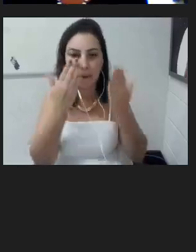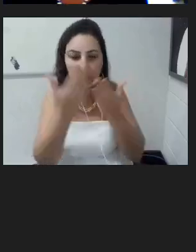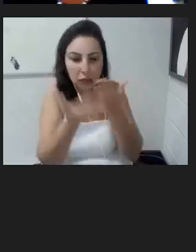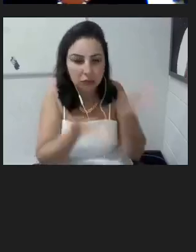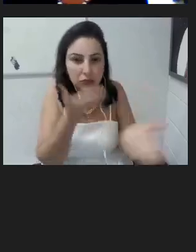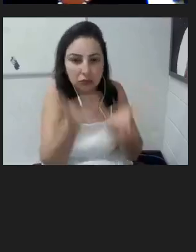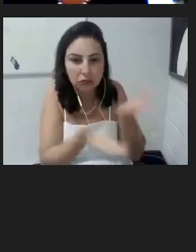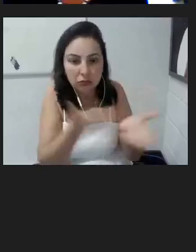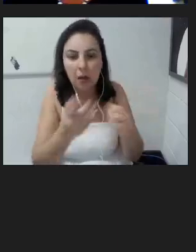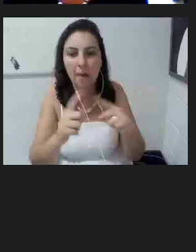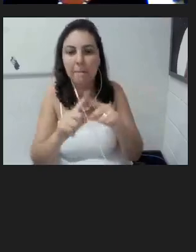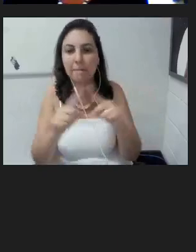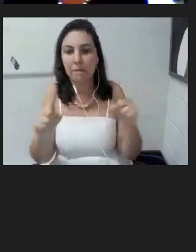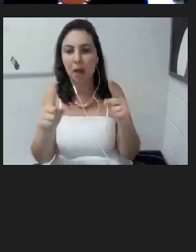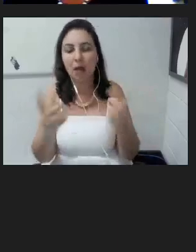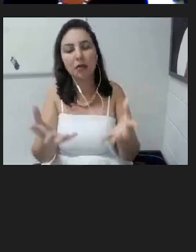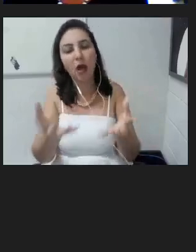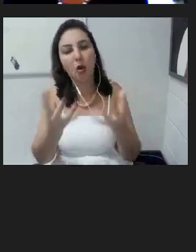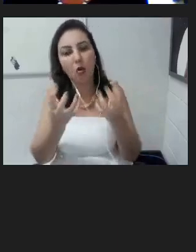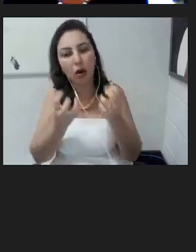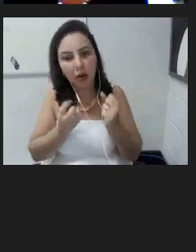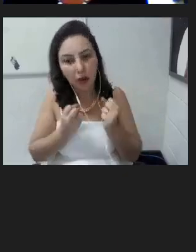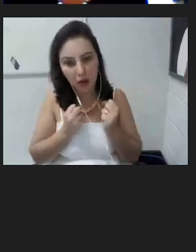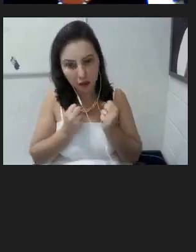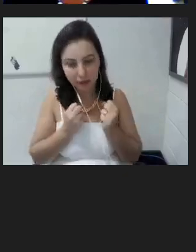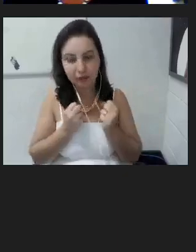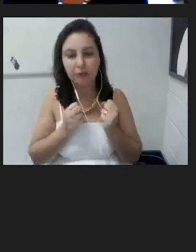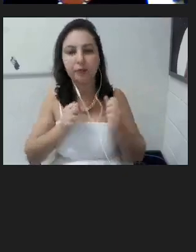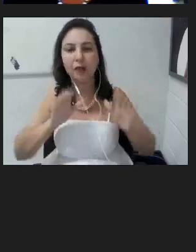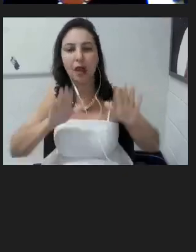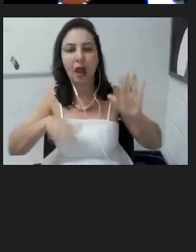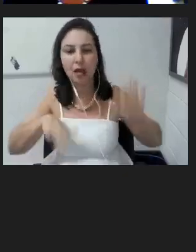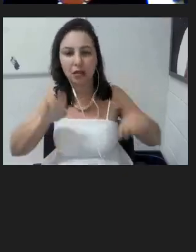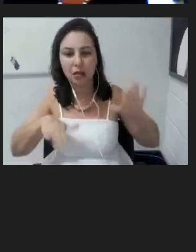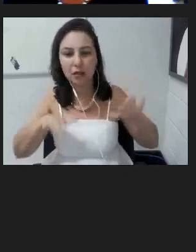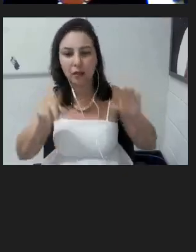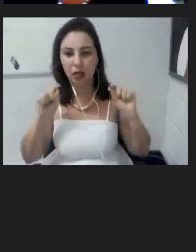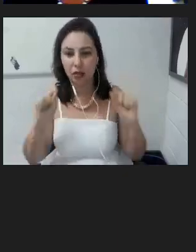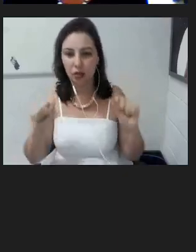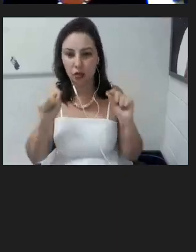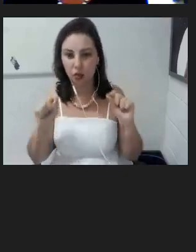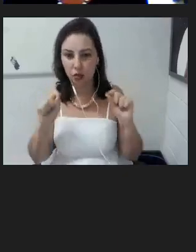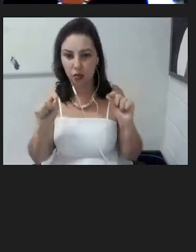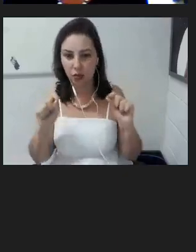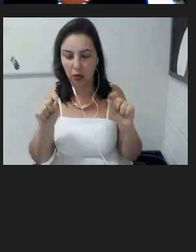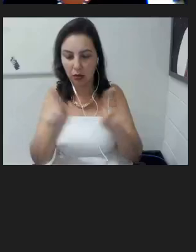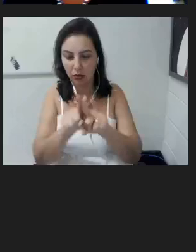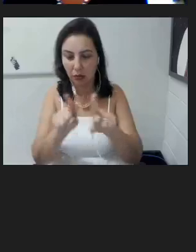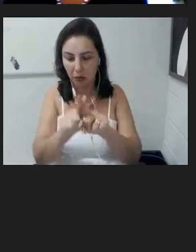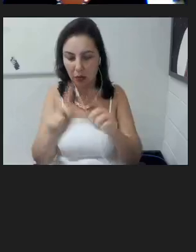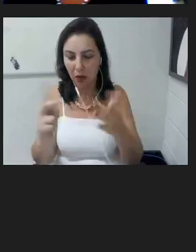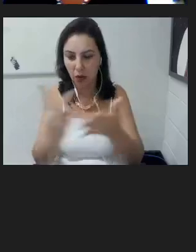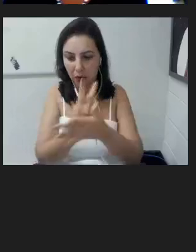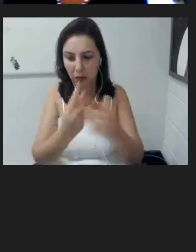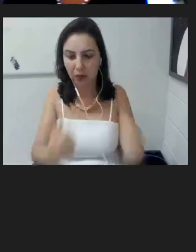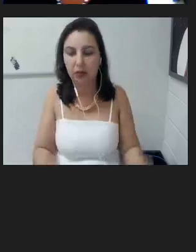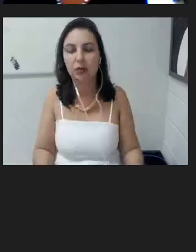nessa frente de acolher e, às vezes, de também